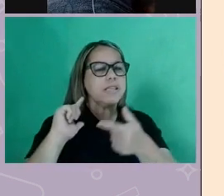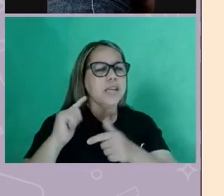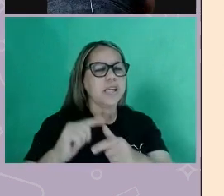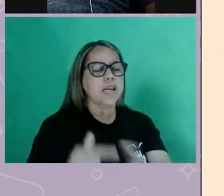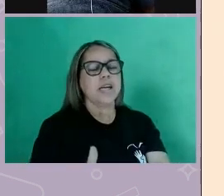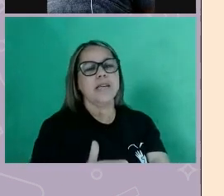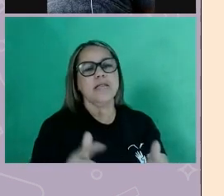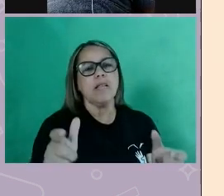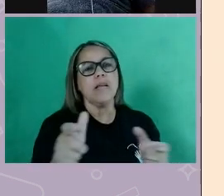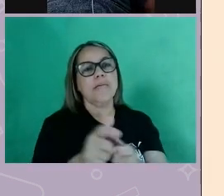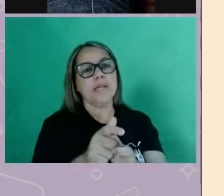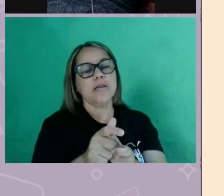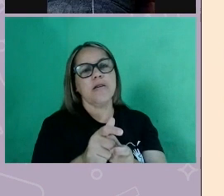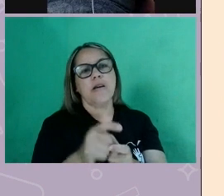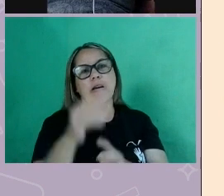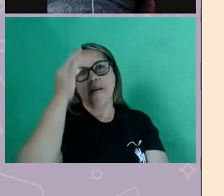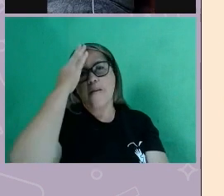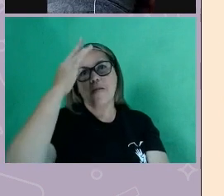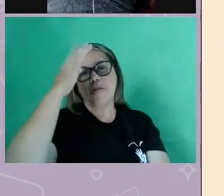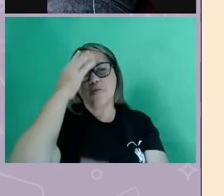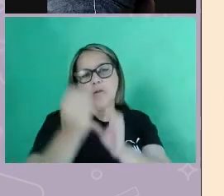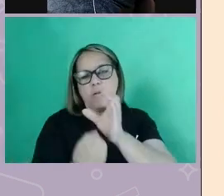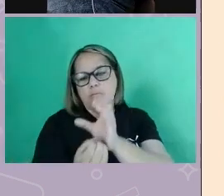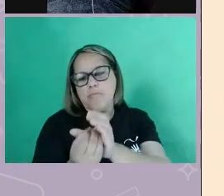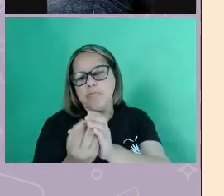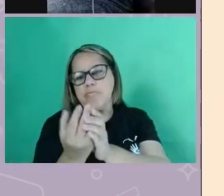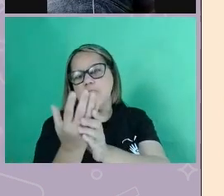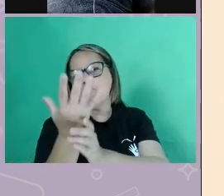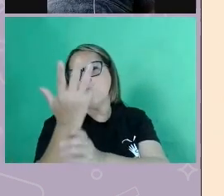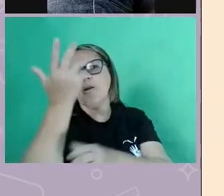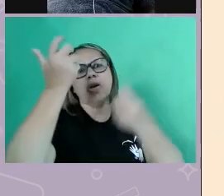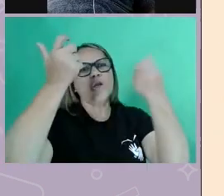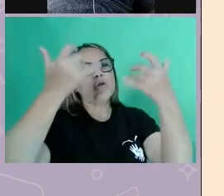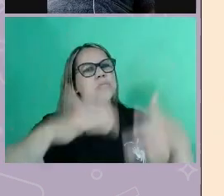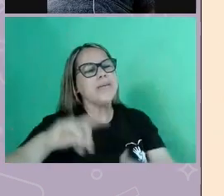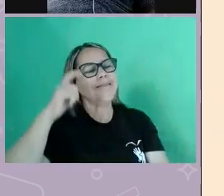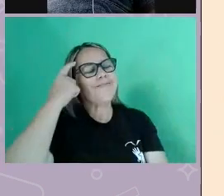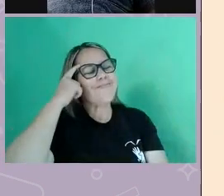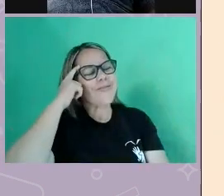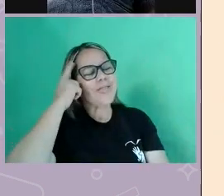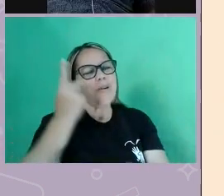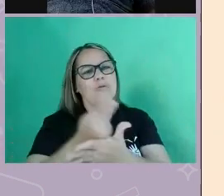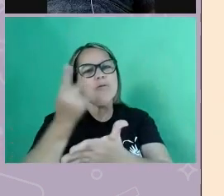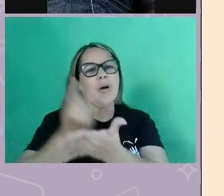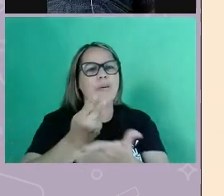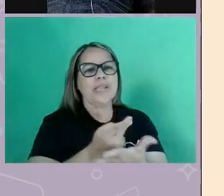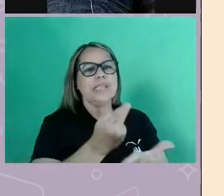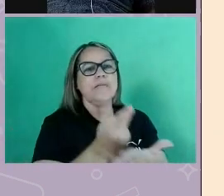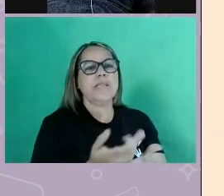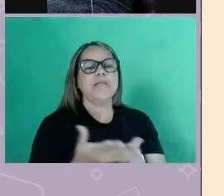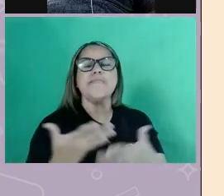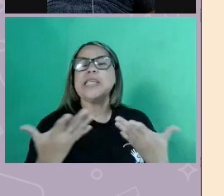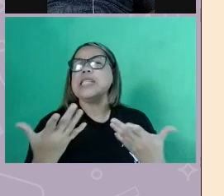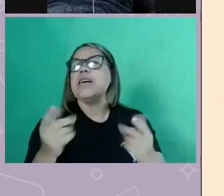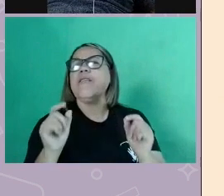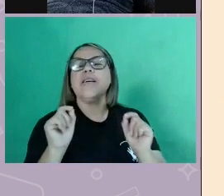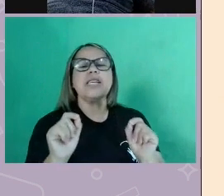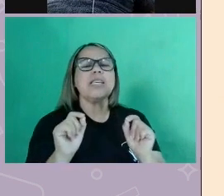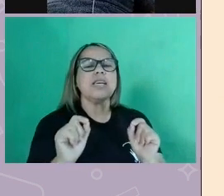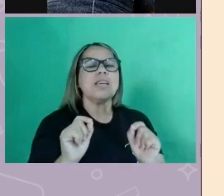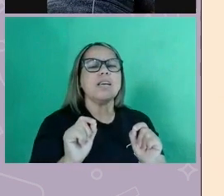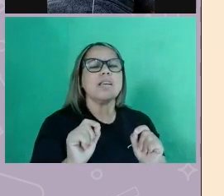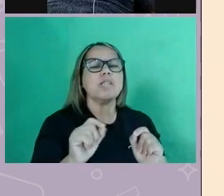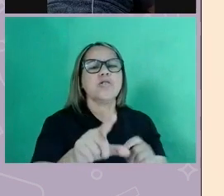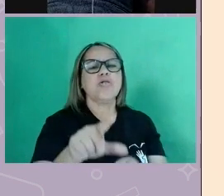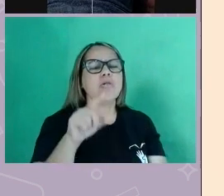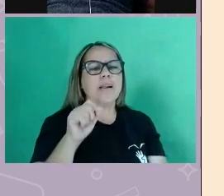filosofia está emergindo como explicação racional dos fenômenos certo então quem é para a gente pessoal é a letra B